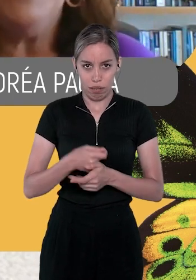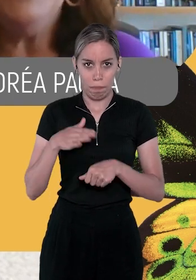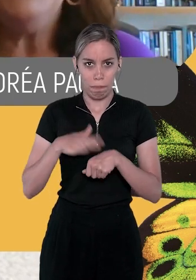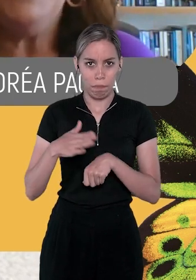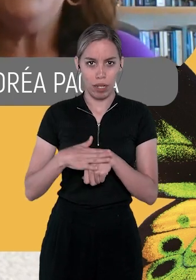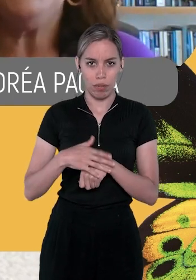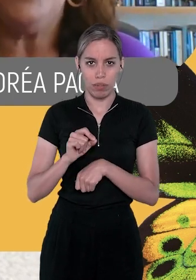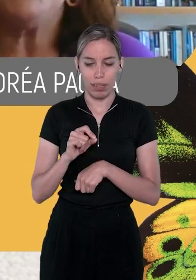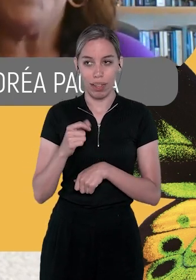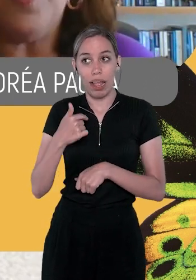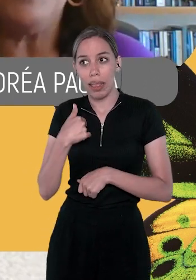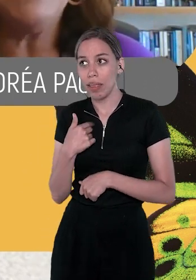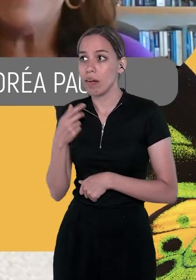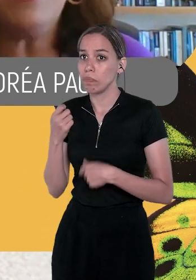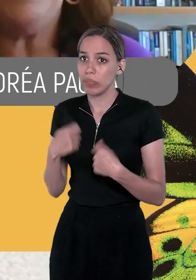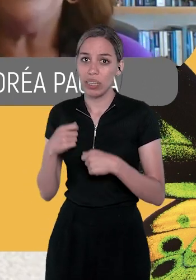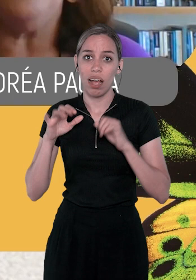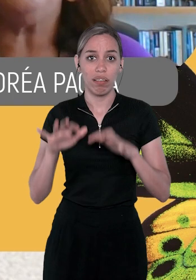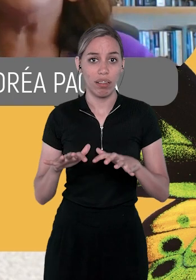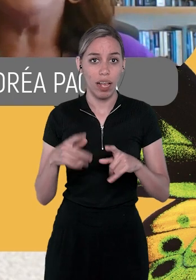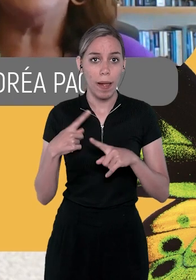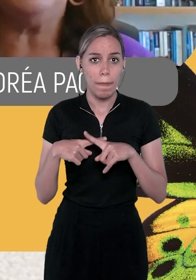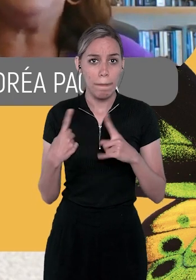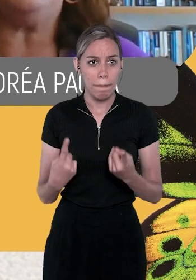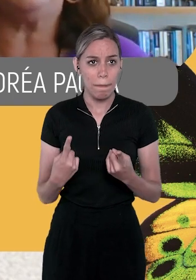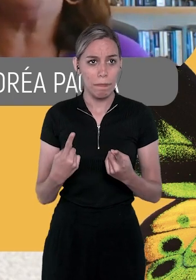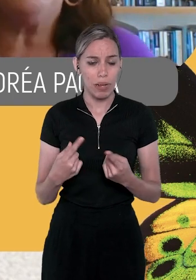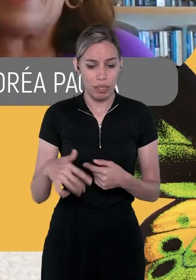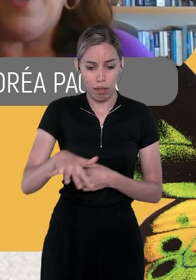foi. E o que nós fomos e sempre fomos é esse